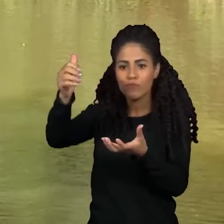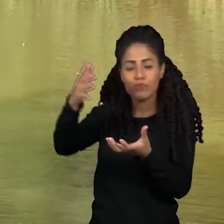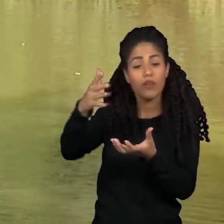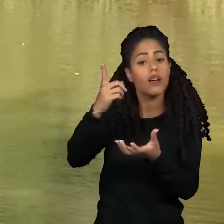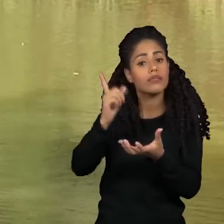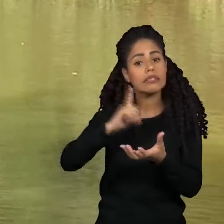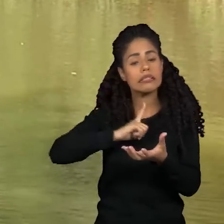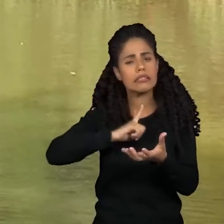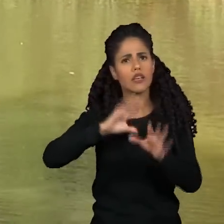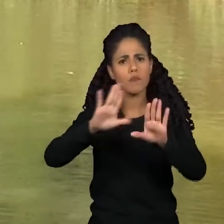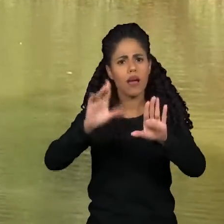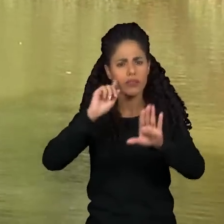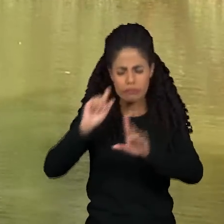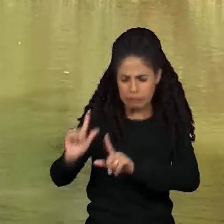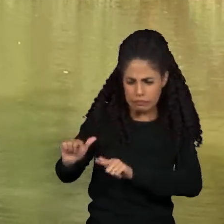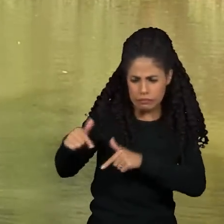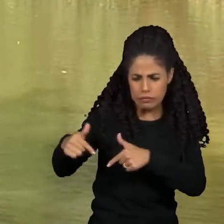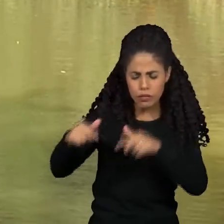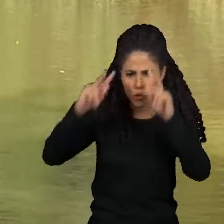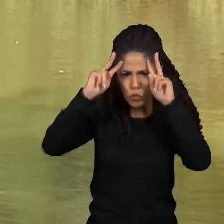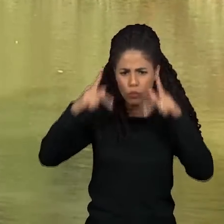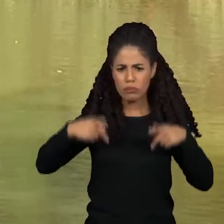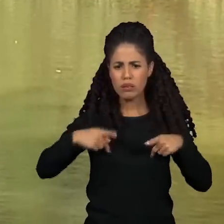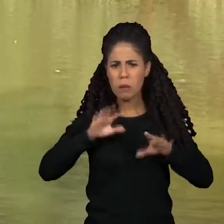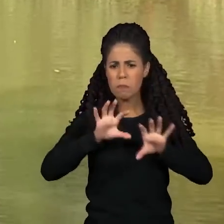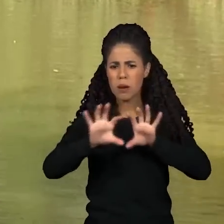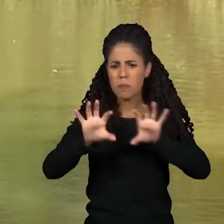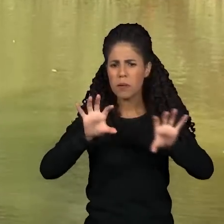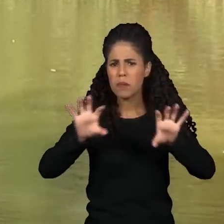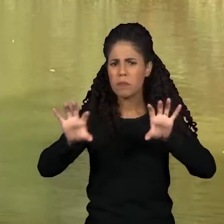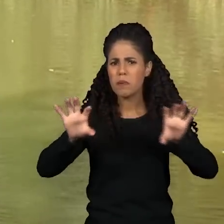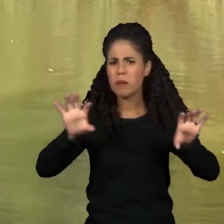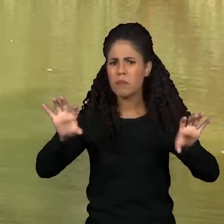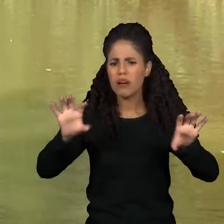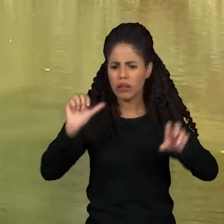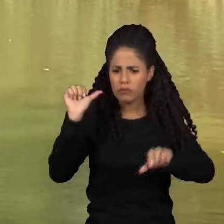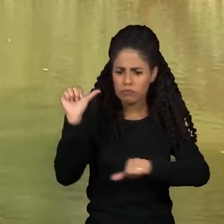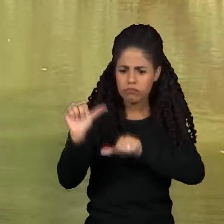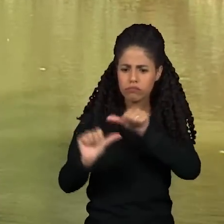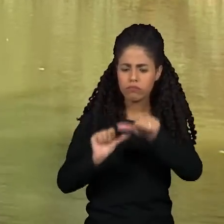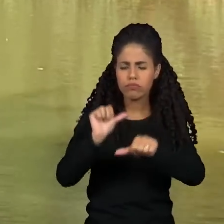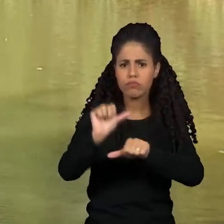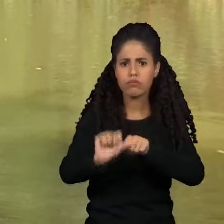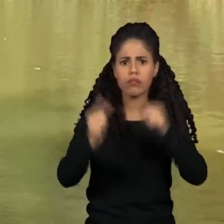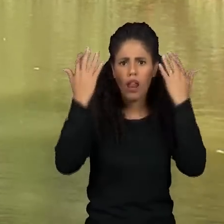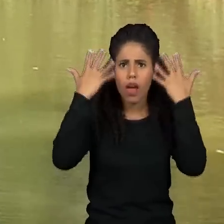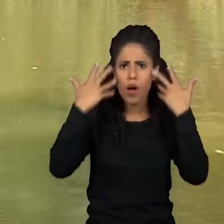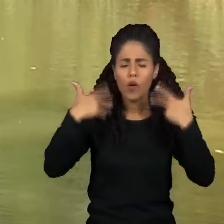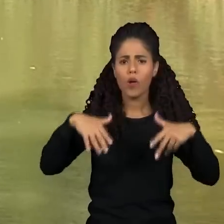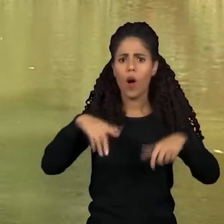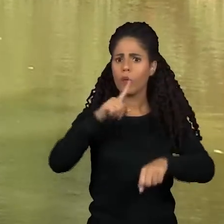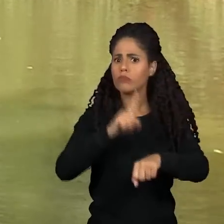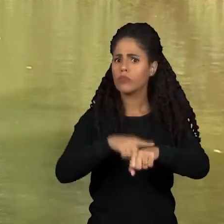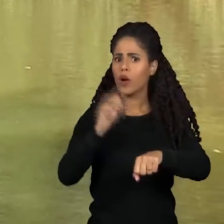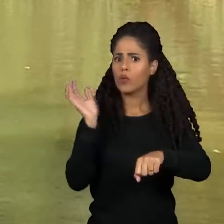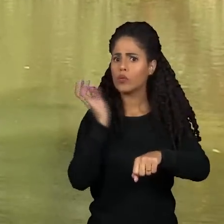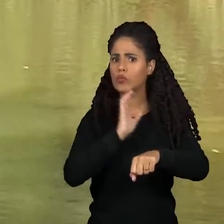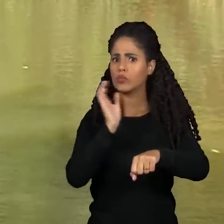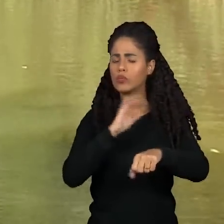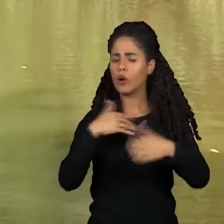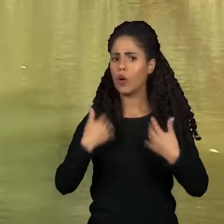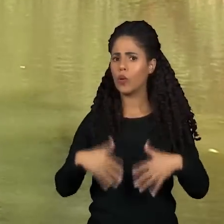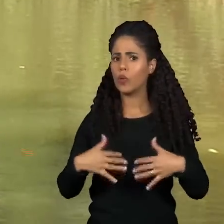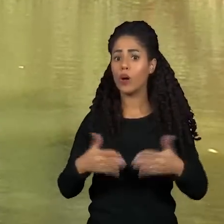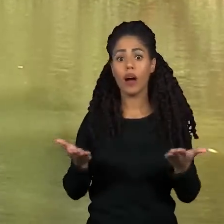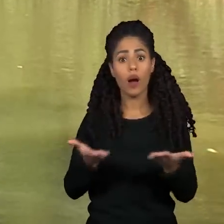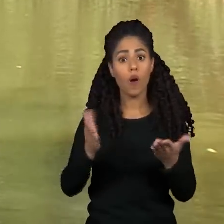As ações humanas continuam alterando os processos naturais do planeta numa velocidade impressionante. Agora